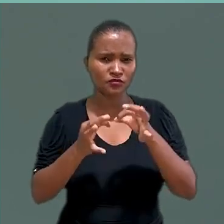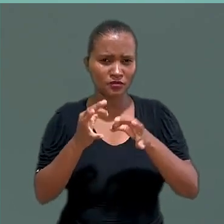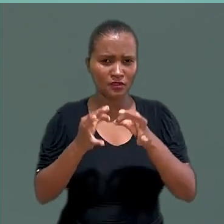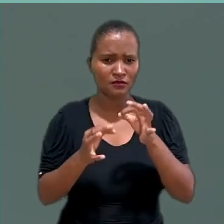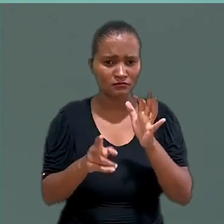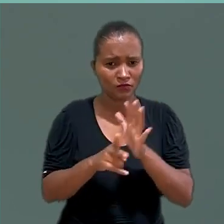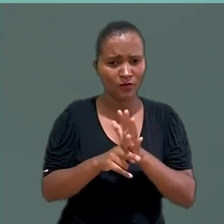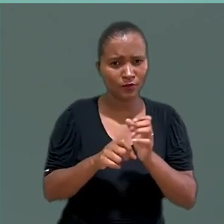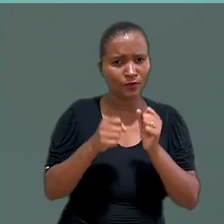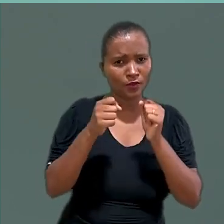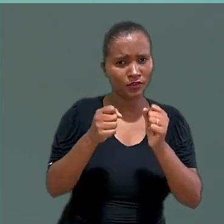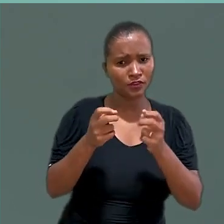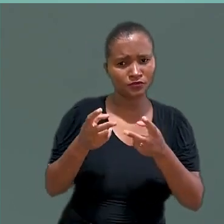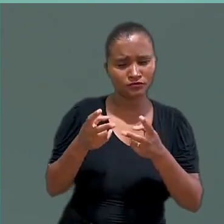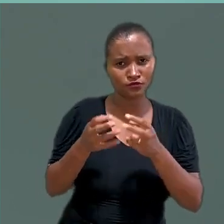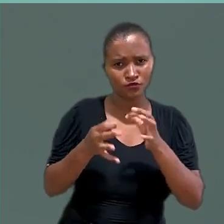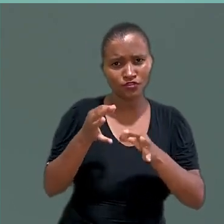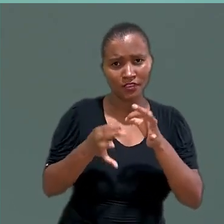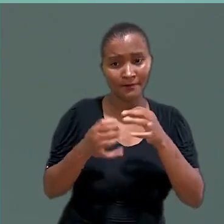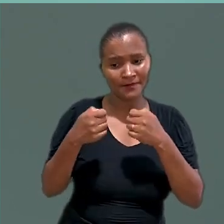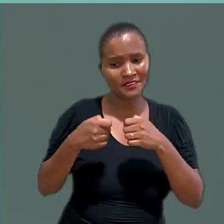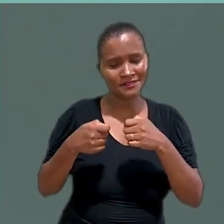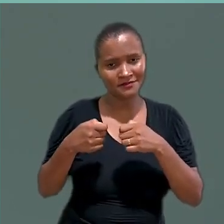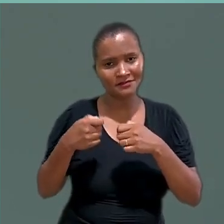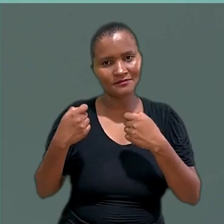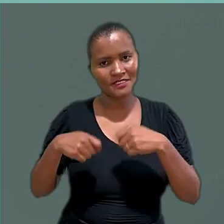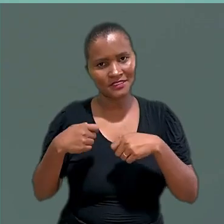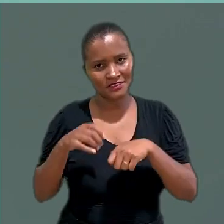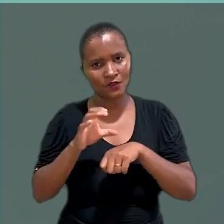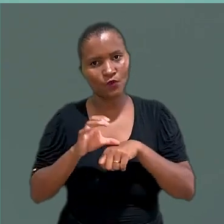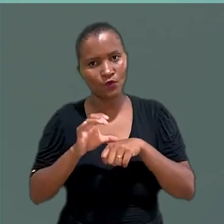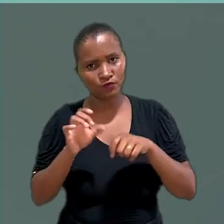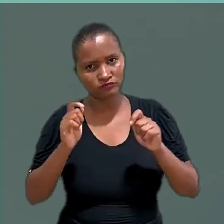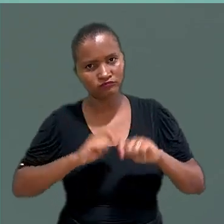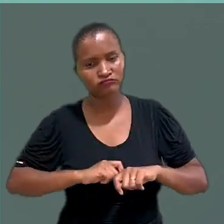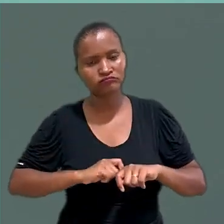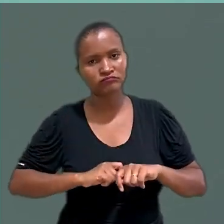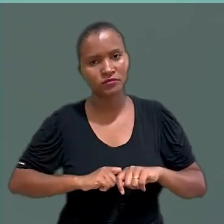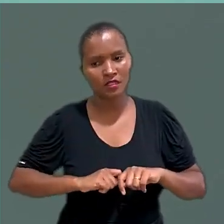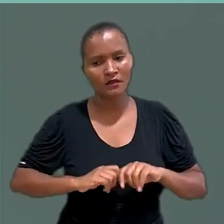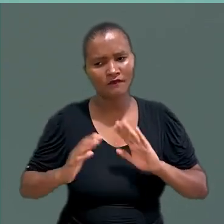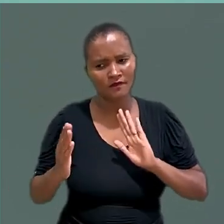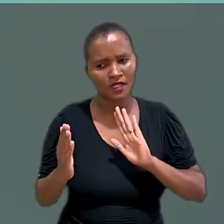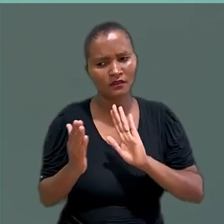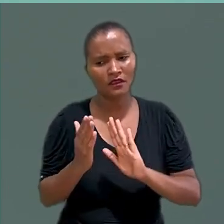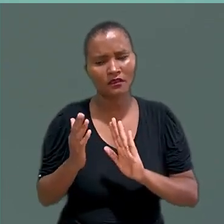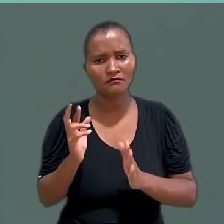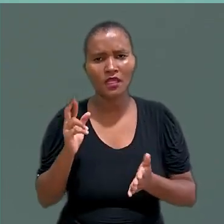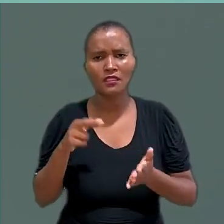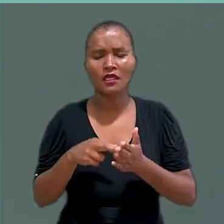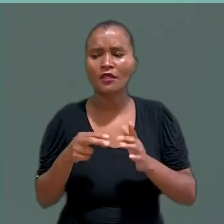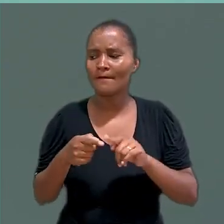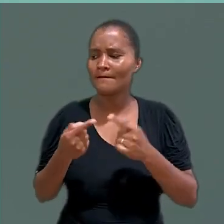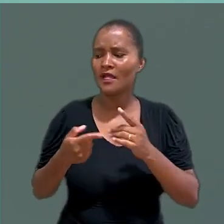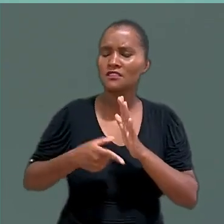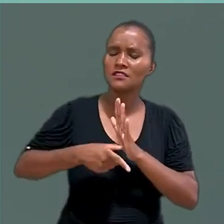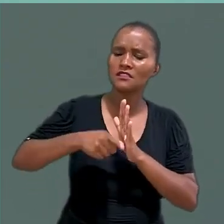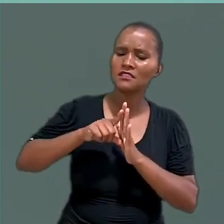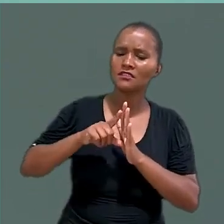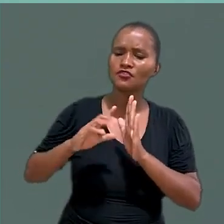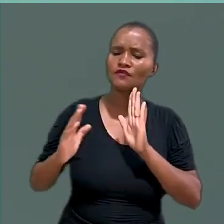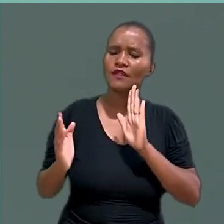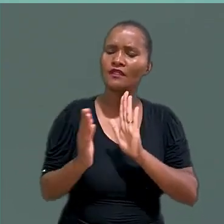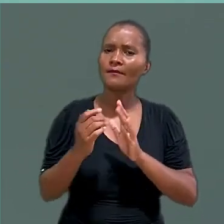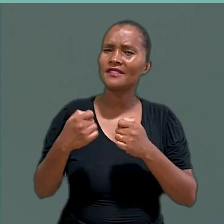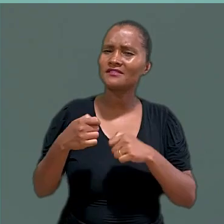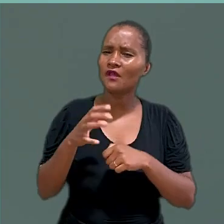pelo próprio Poder Judiciário, de que ele precisa se capacitar para enfrentar essa realidade, mas antes de